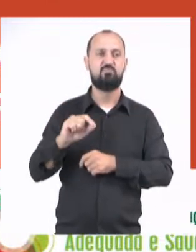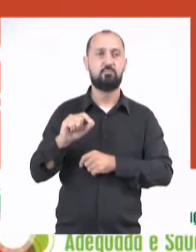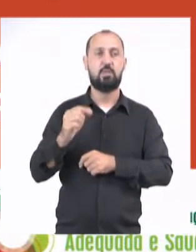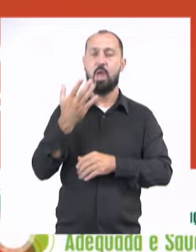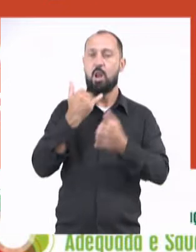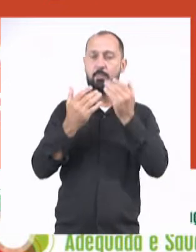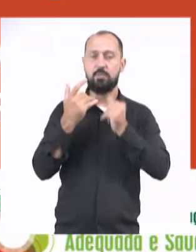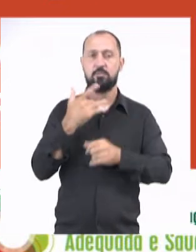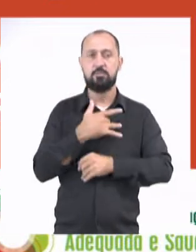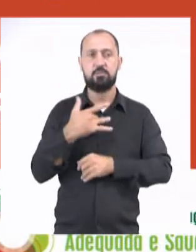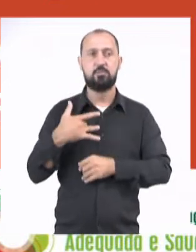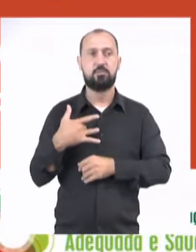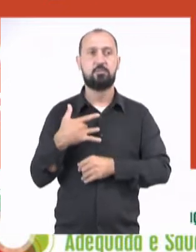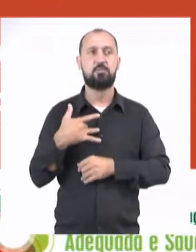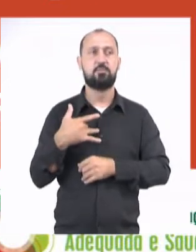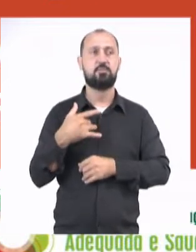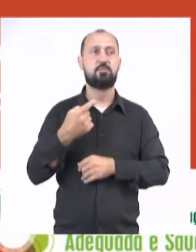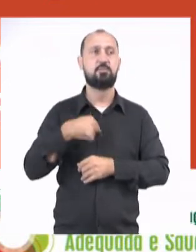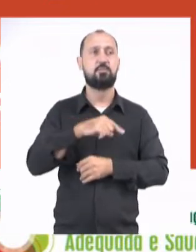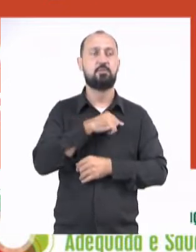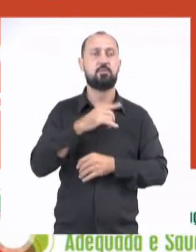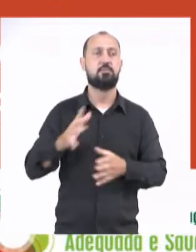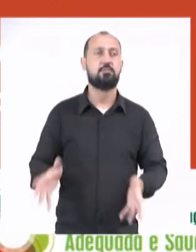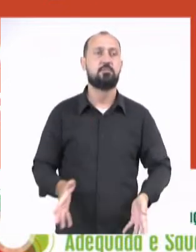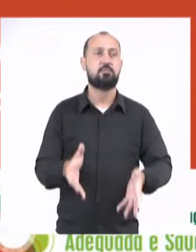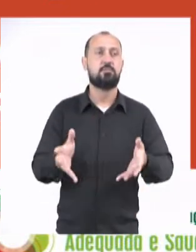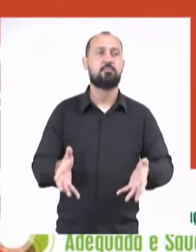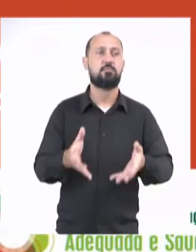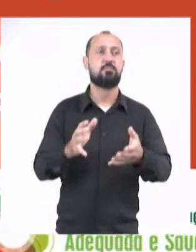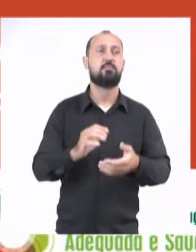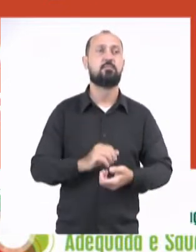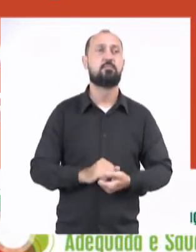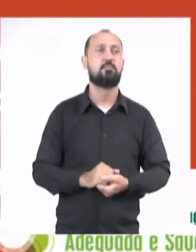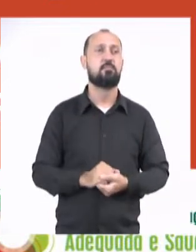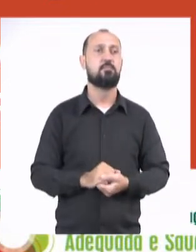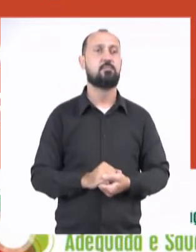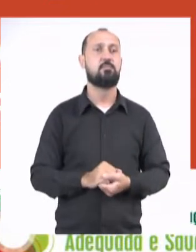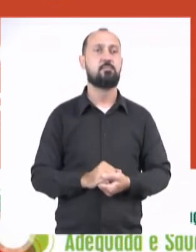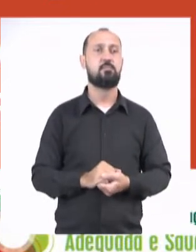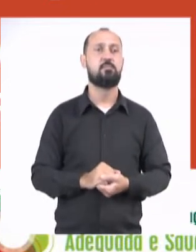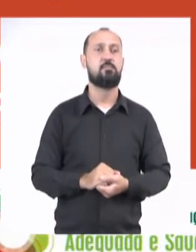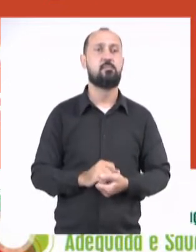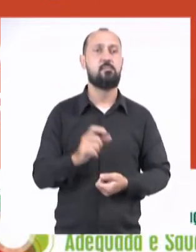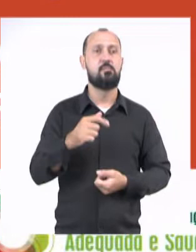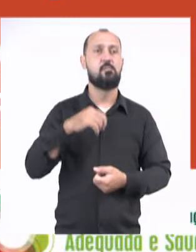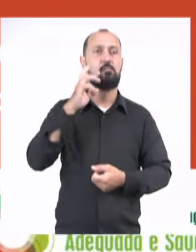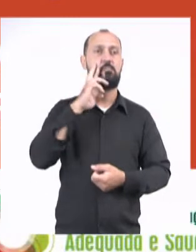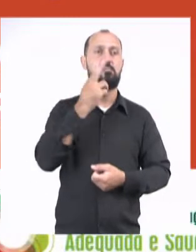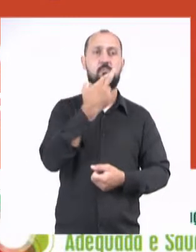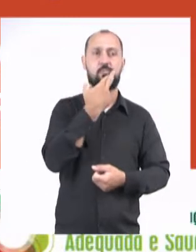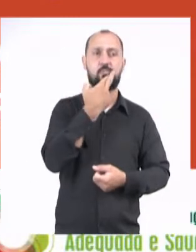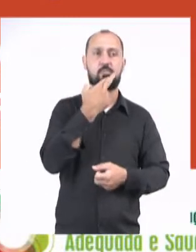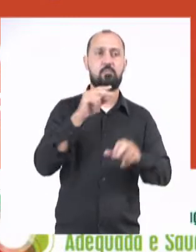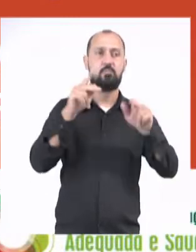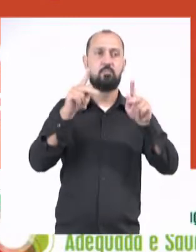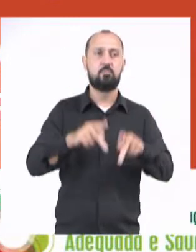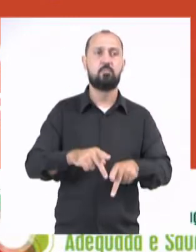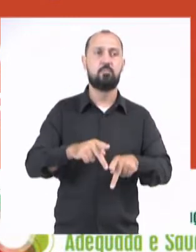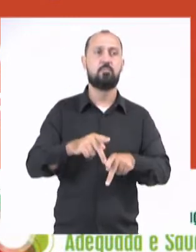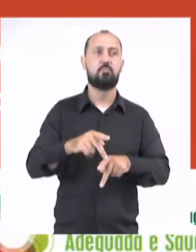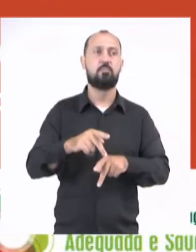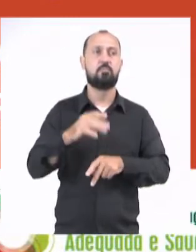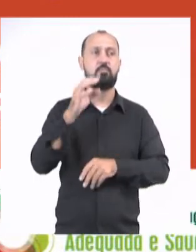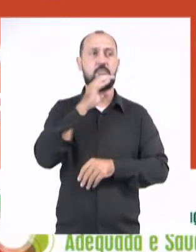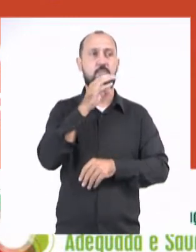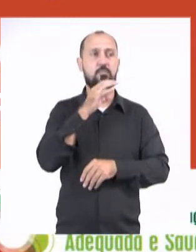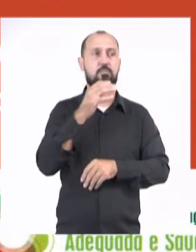Saudável, que é aí a nossa campanha que a gente está lançando hoje no estado, que é restaurantes populares urgentes para